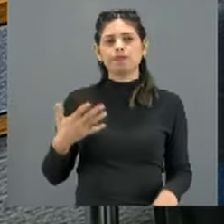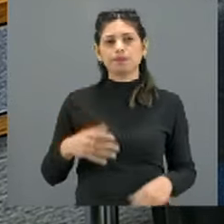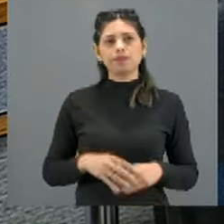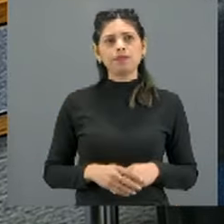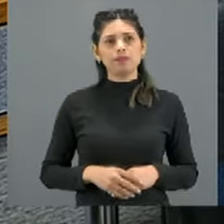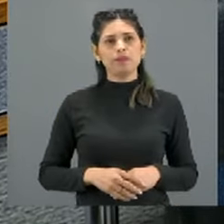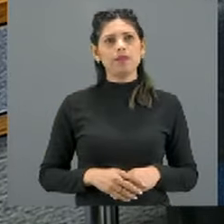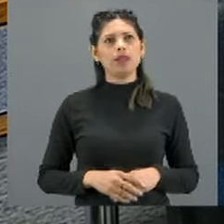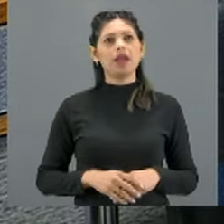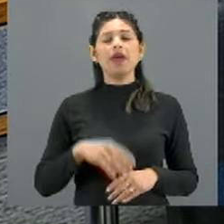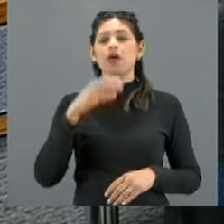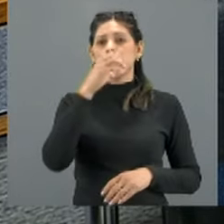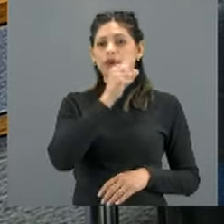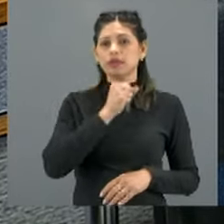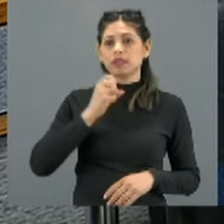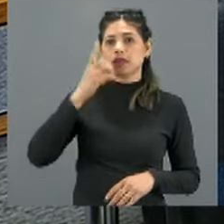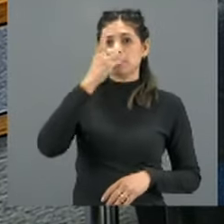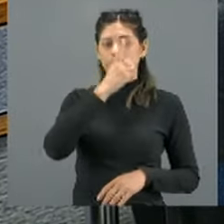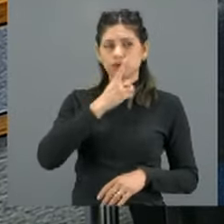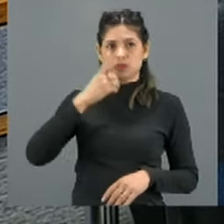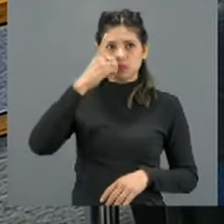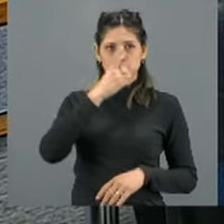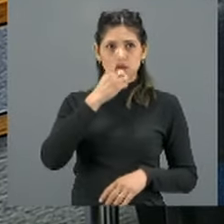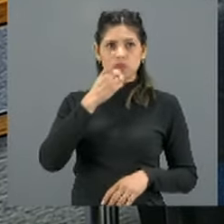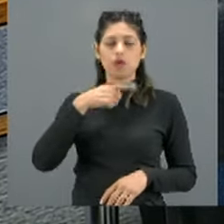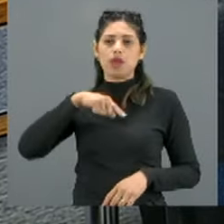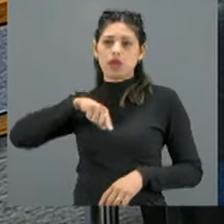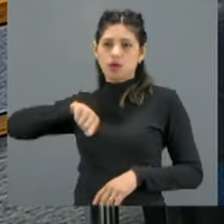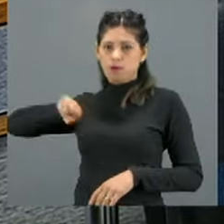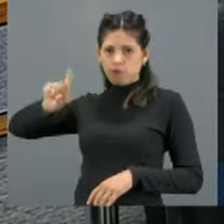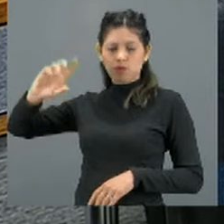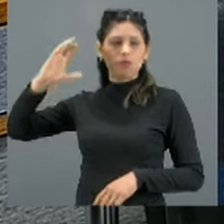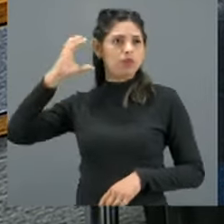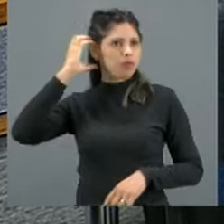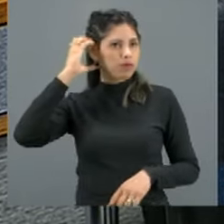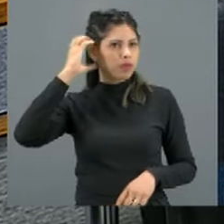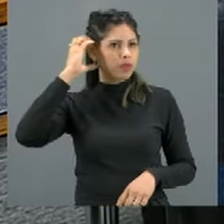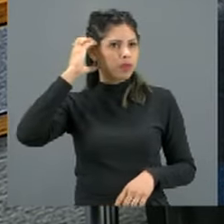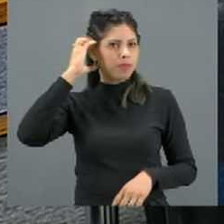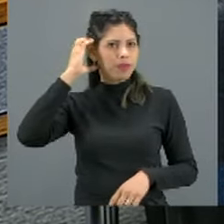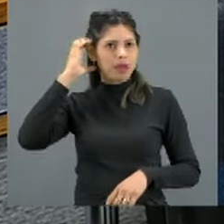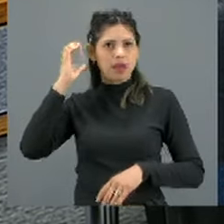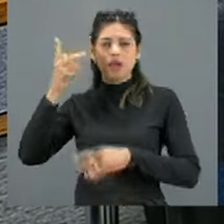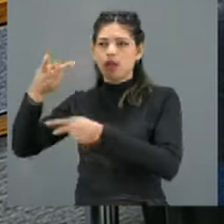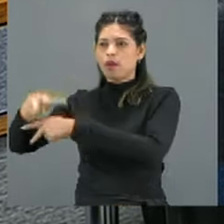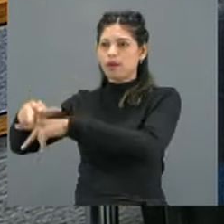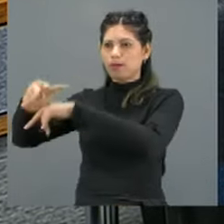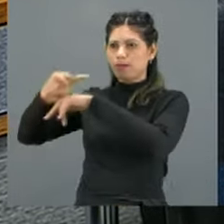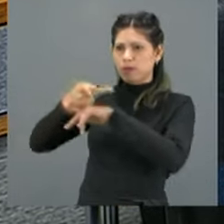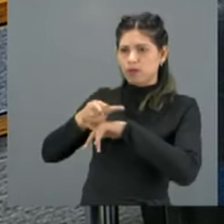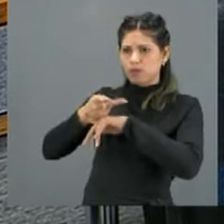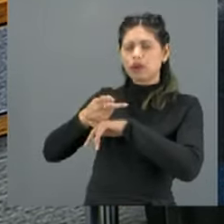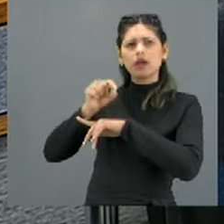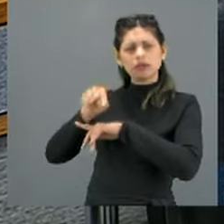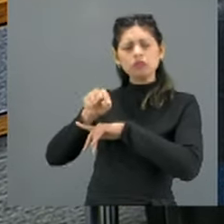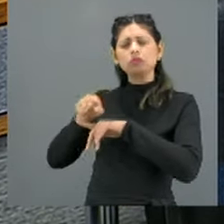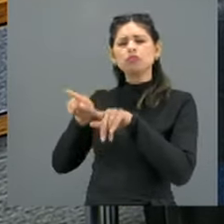Num final de semana que eu estava em Cuiabá, eu fui procurado pelo cacique Arnaldo e pelo cacique Graziano para